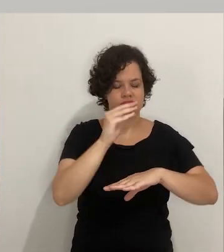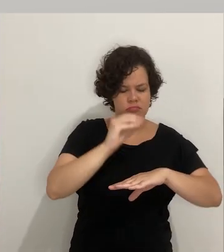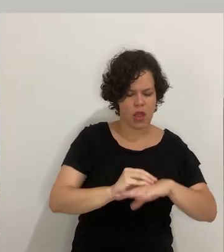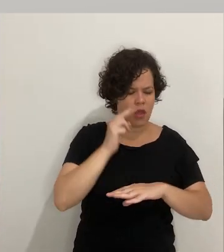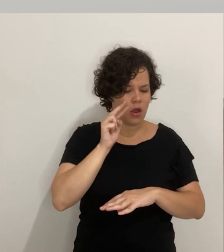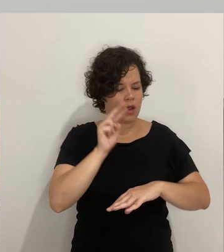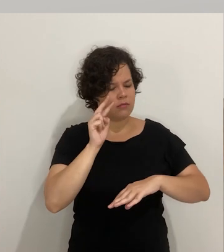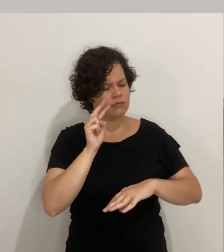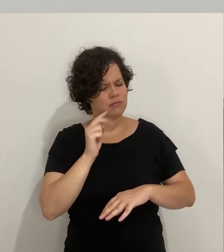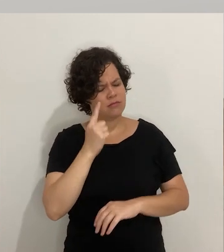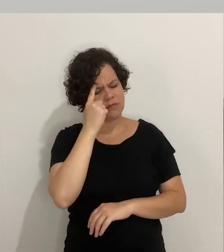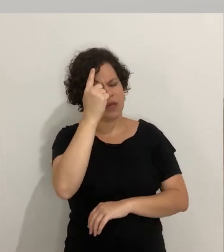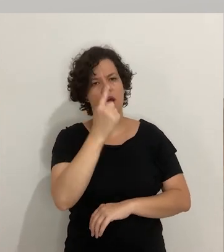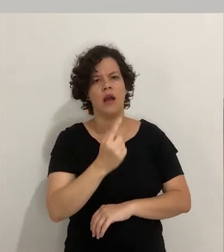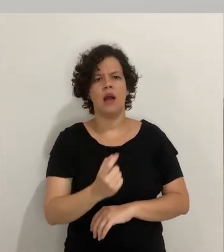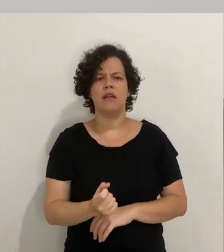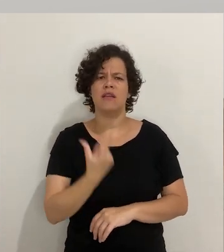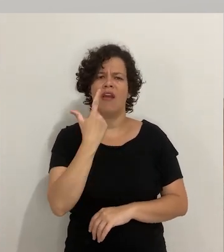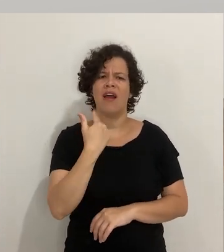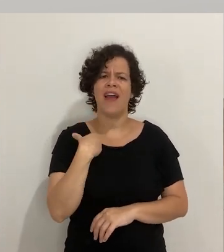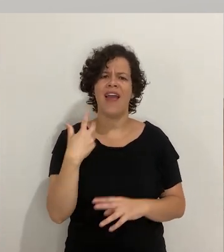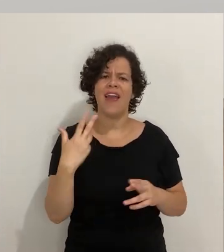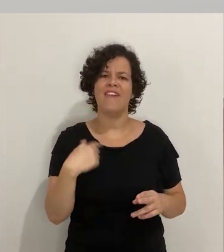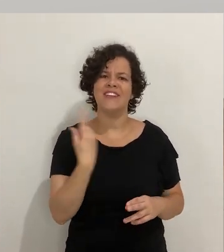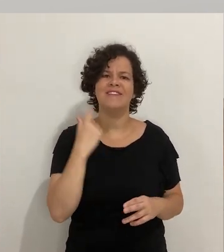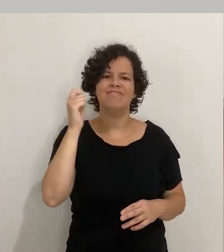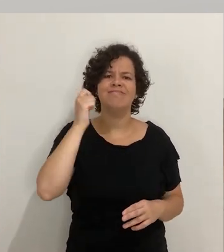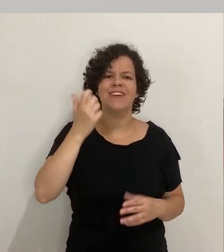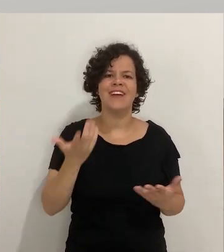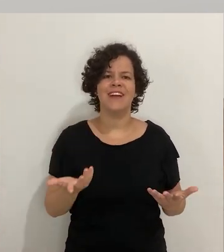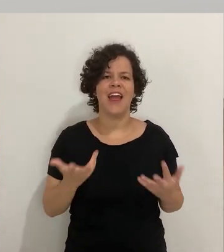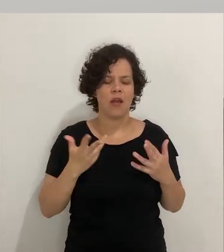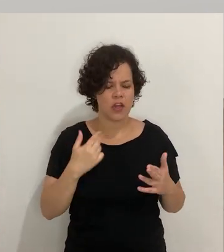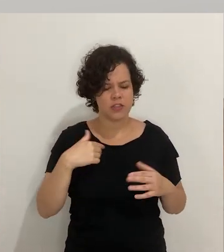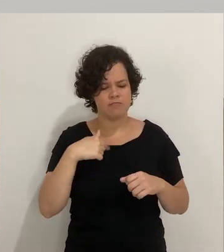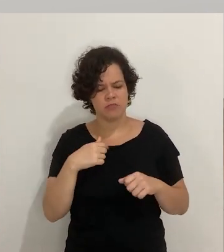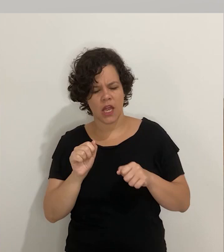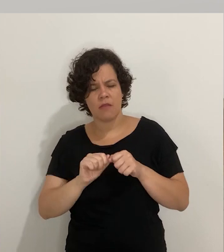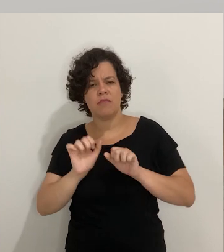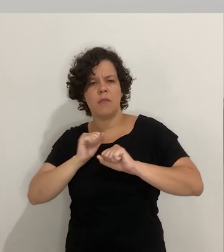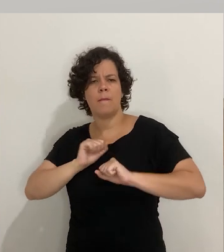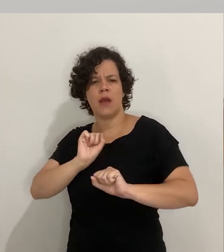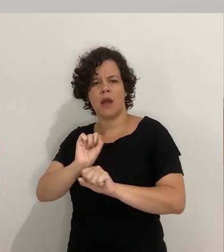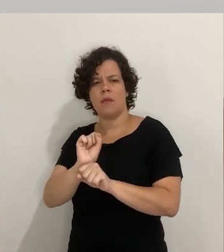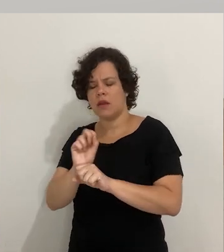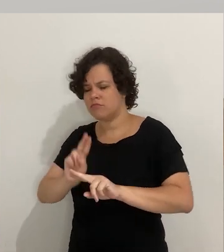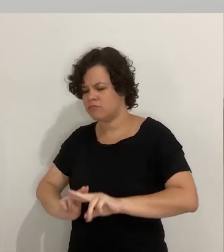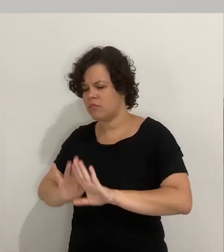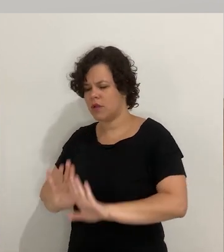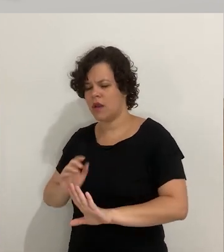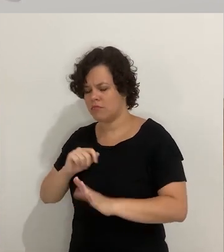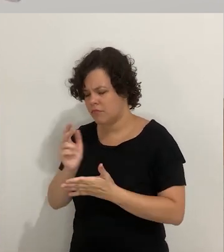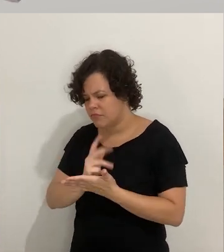E eu olhei, nossa, é como a gente como artista, né? A gente está no cantinho produzindo e você imagina